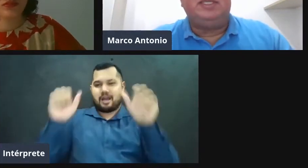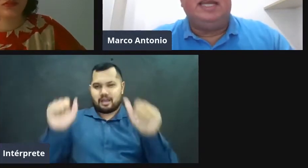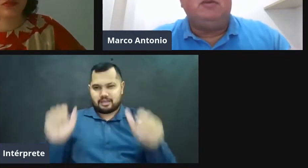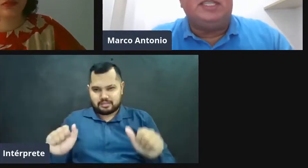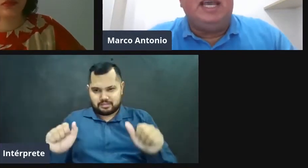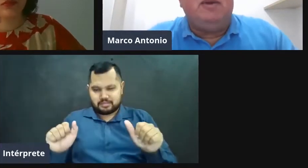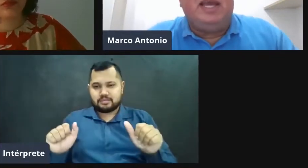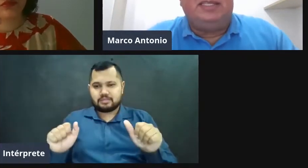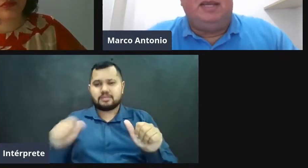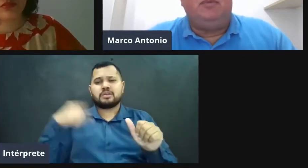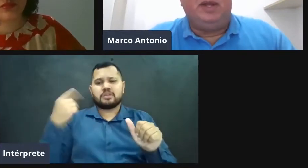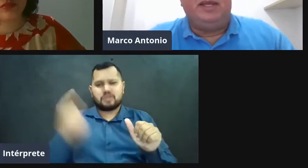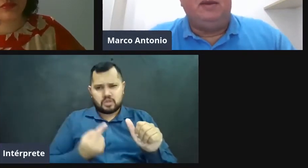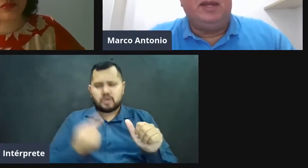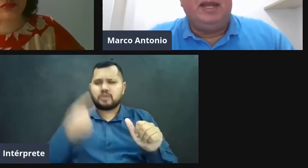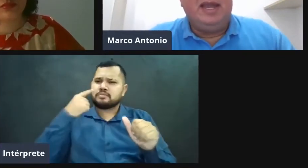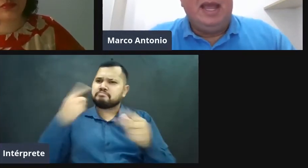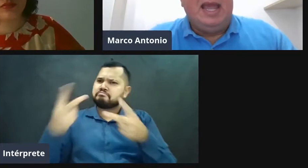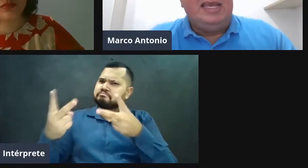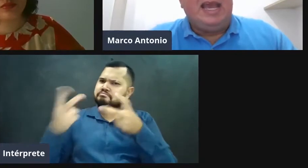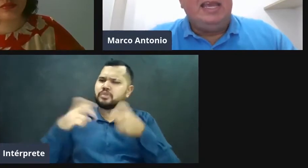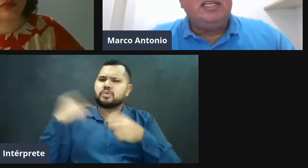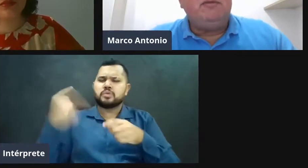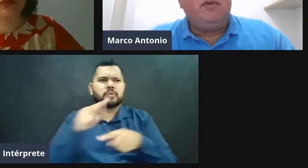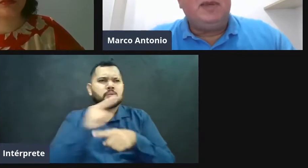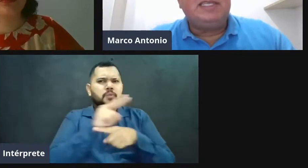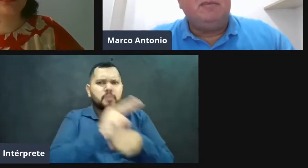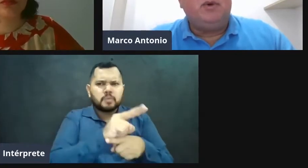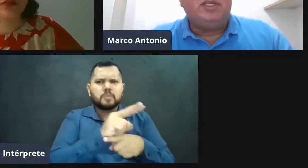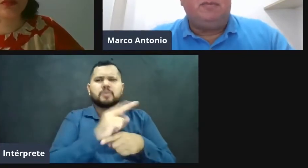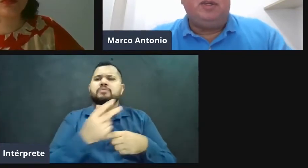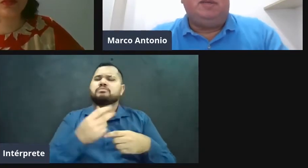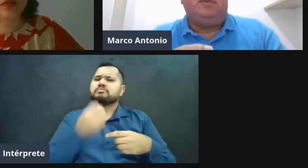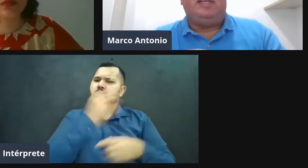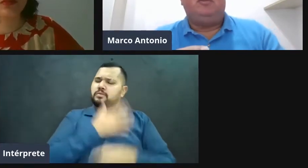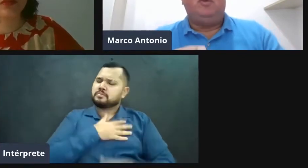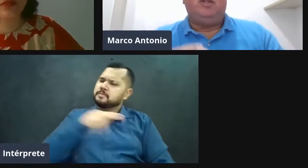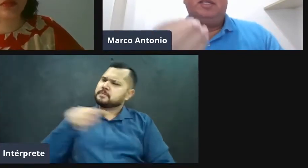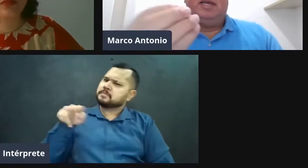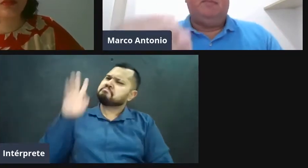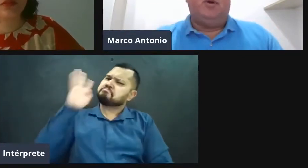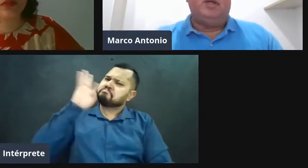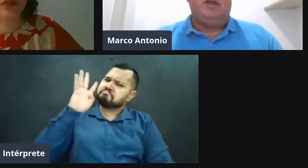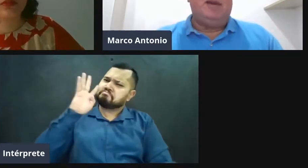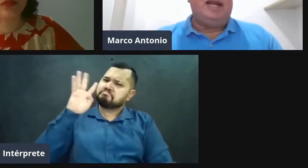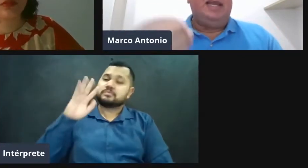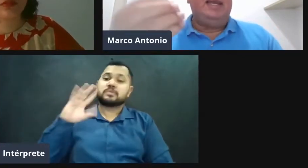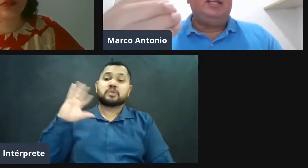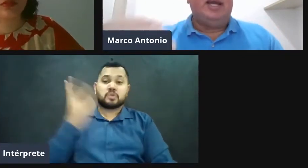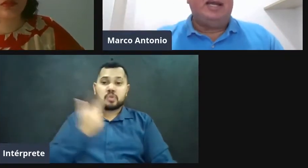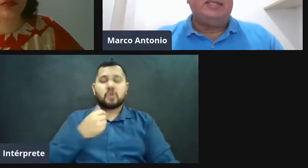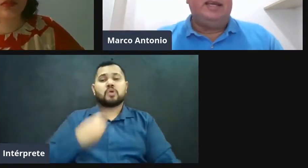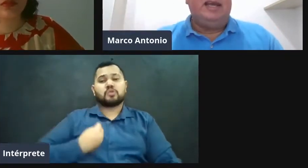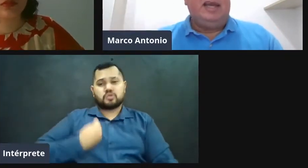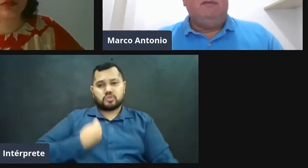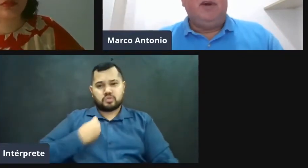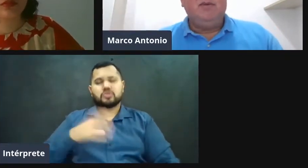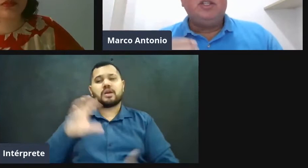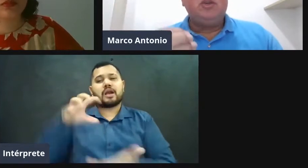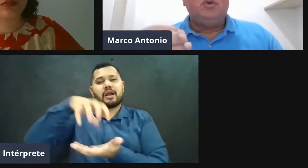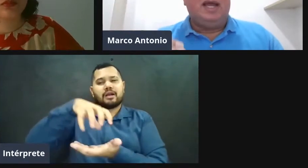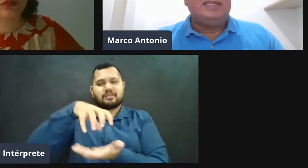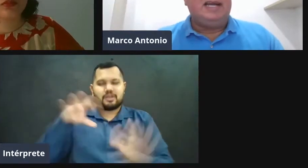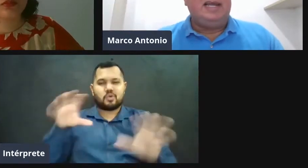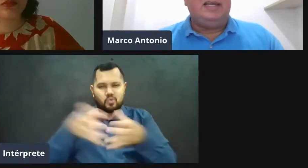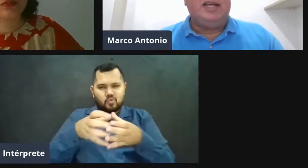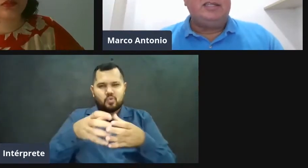capacidade que as pessoas têm, o zelo que elas têm por aquilo, né? E aí a gente ficou pensando, poxa, por exemplo, tem todo esse aporte, tem uma galeria de artes, né?